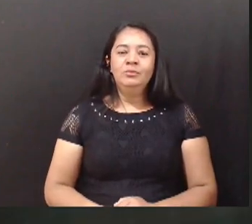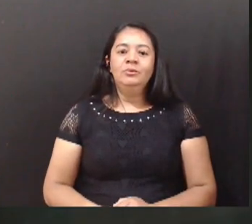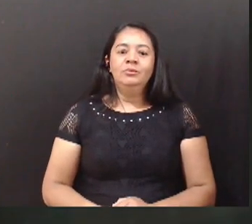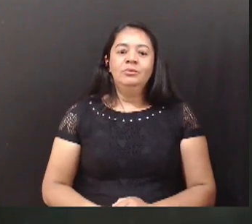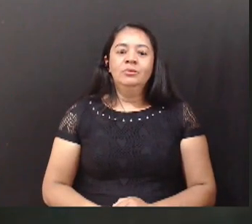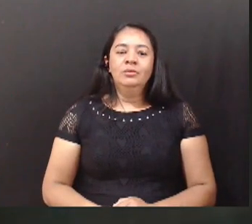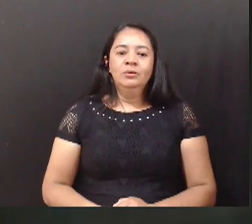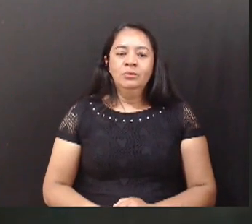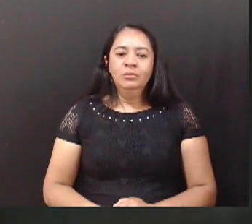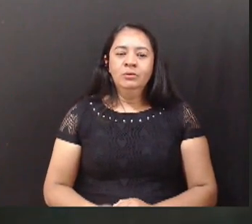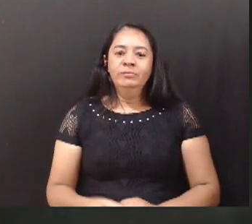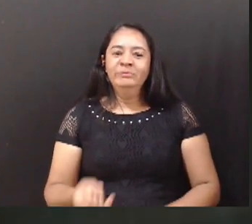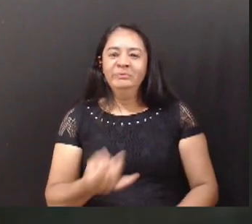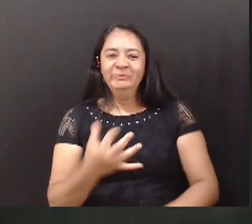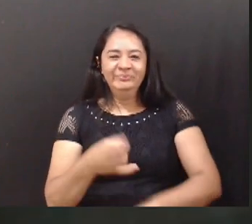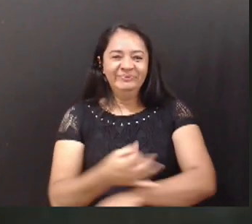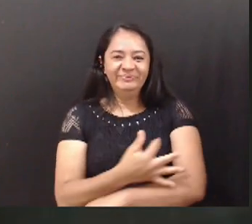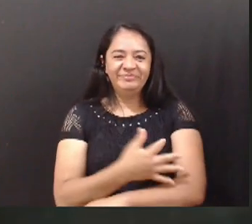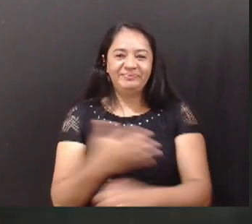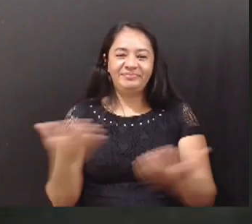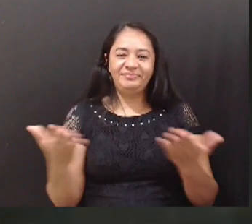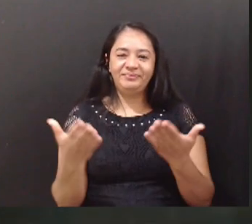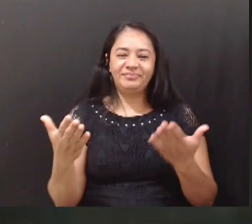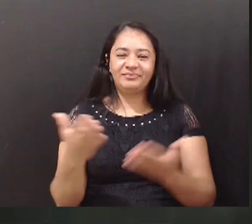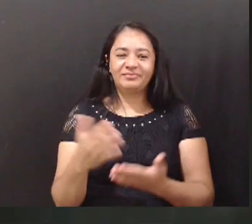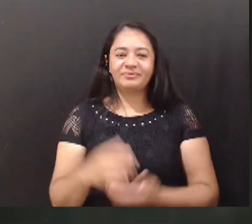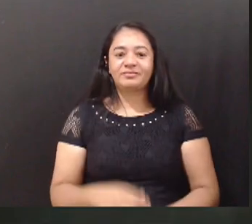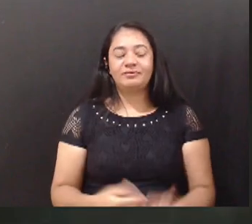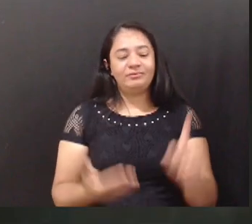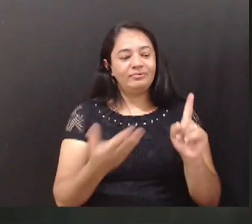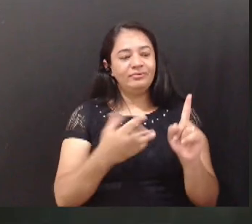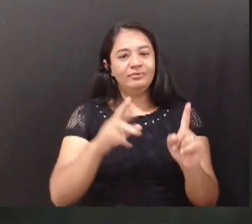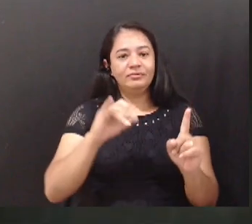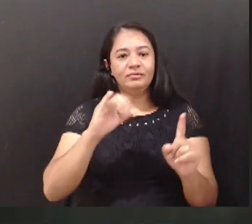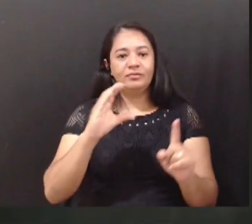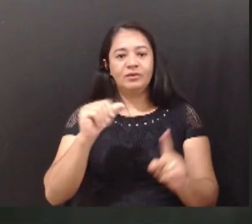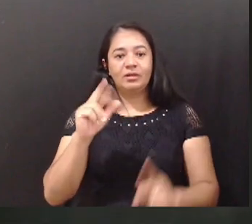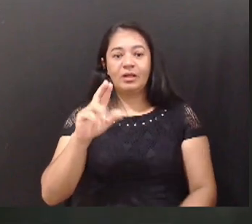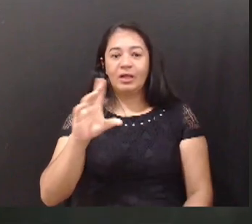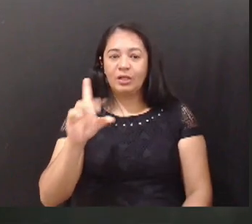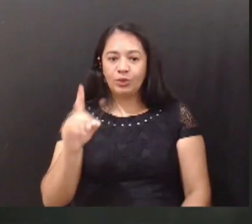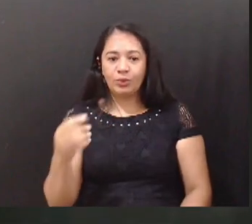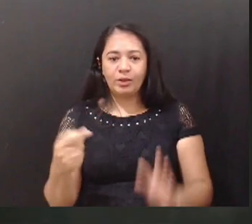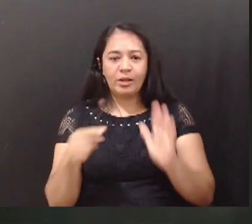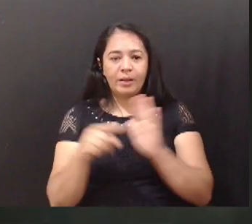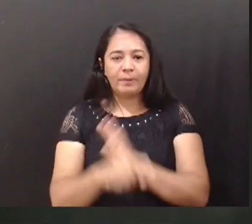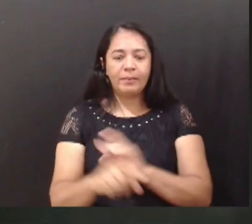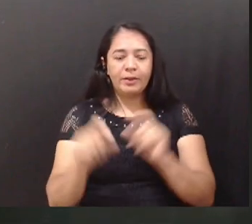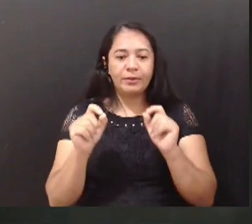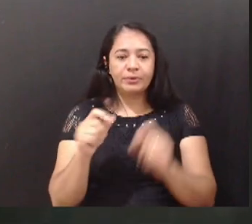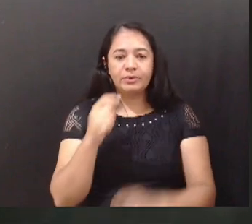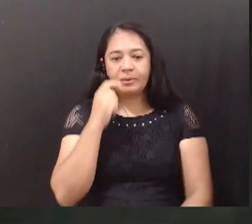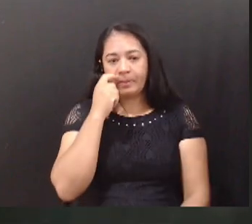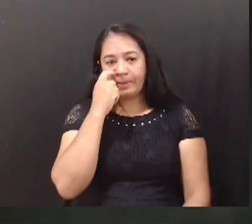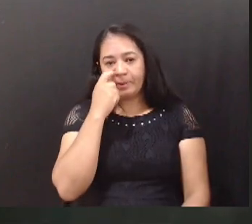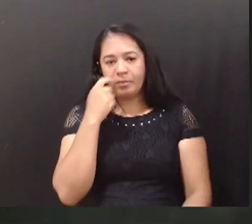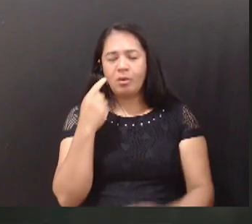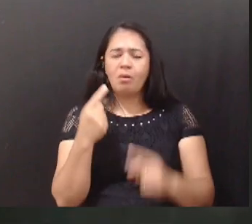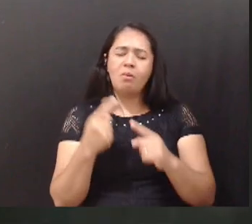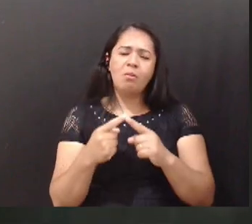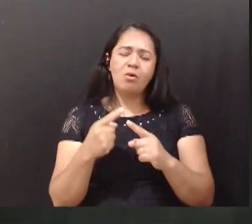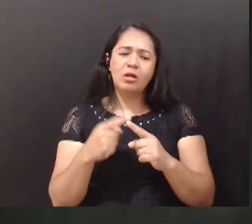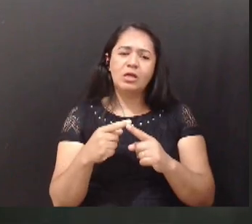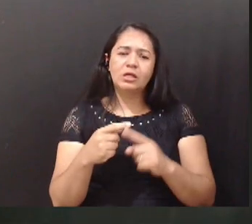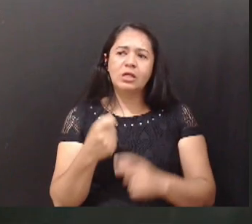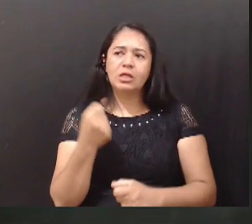né? Muito bom! O Ricardo Furrian, do Jardim Santana. Por que algumas emoções, como tristeza e